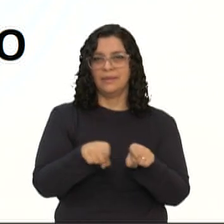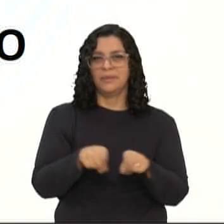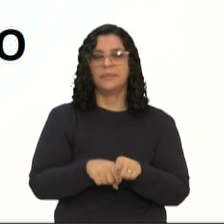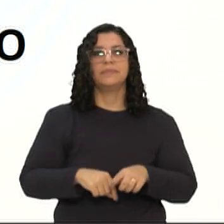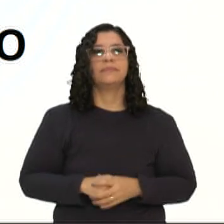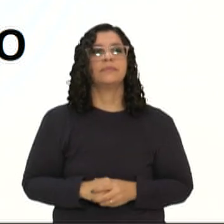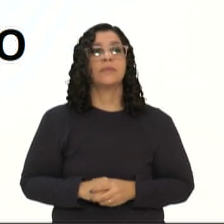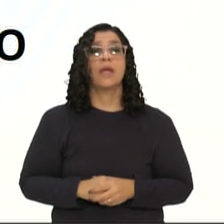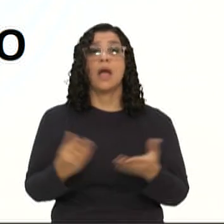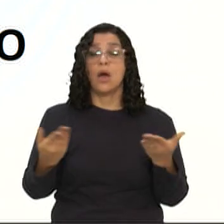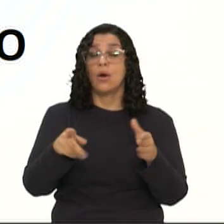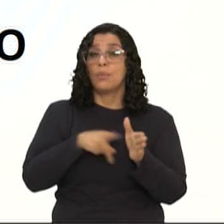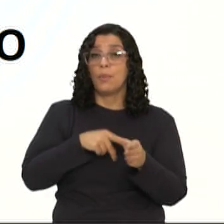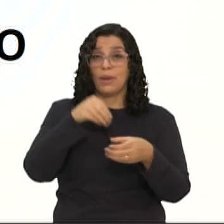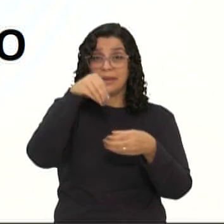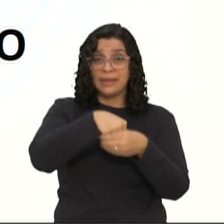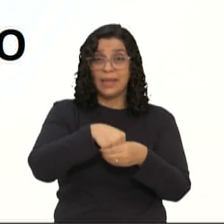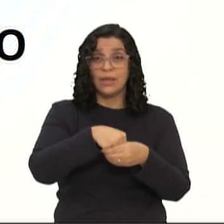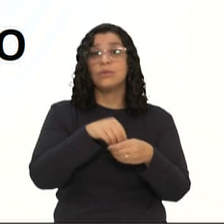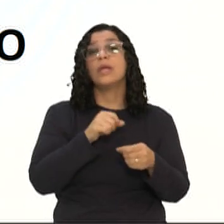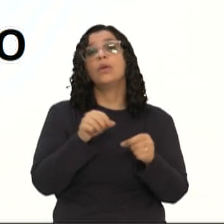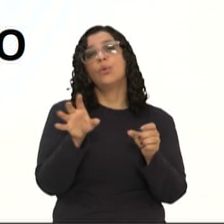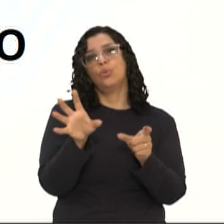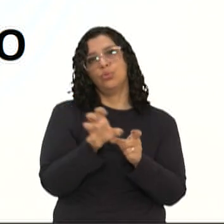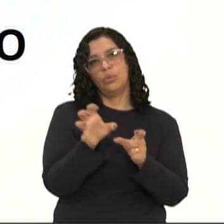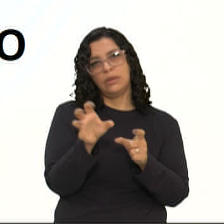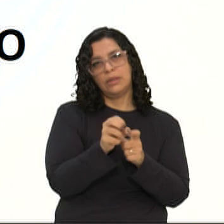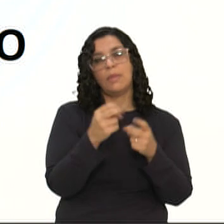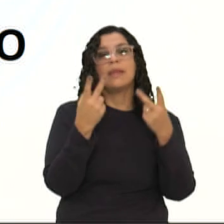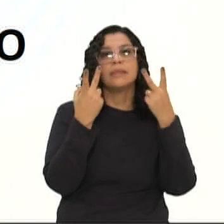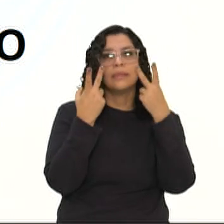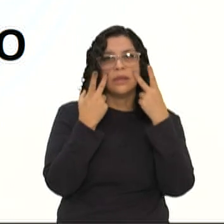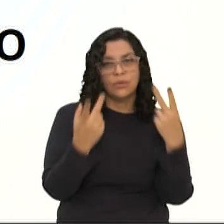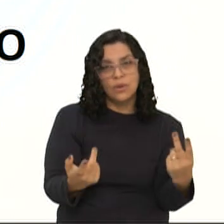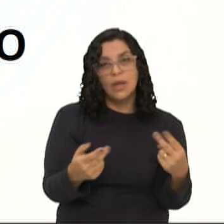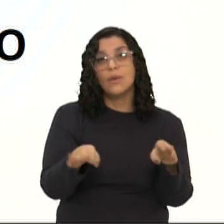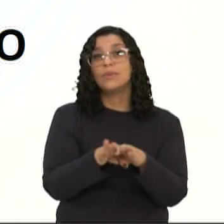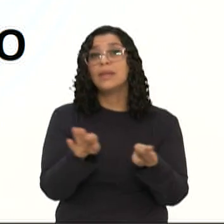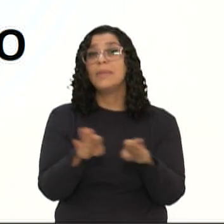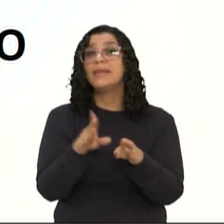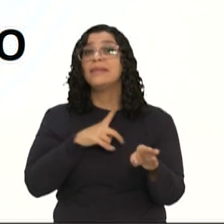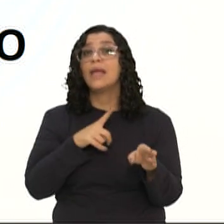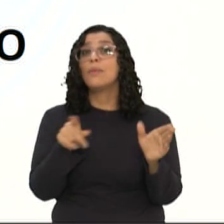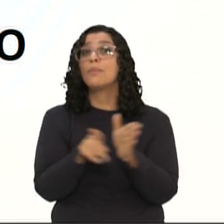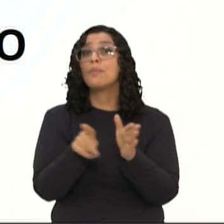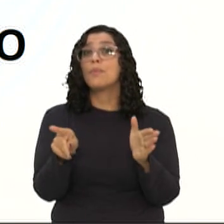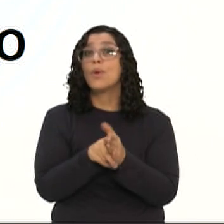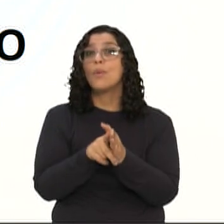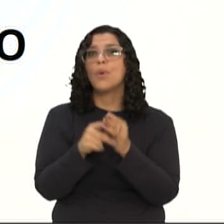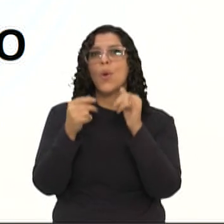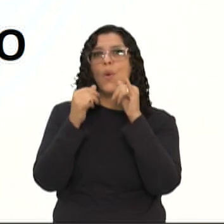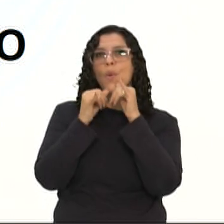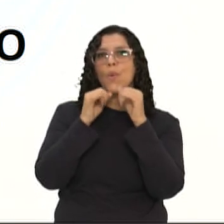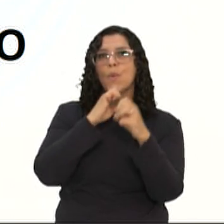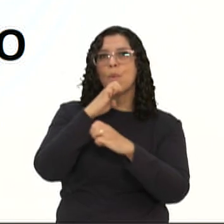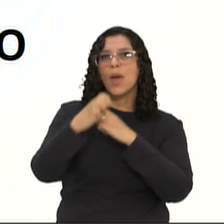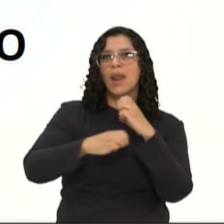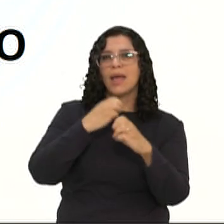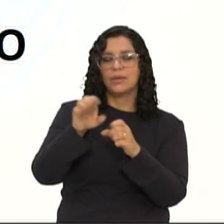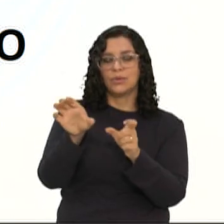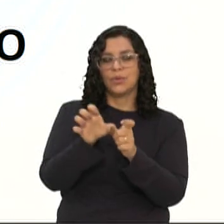dentro tem os ímãs. Dentro ali tem o ímã natural e o eletroímã. A interação dos dois é que gera